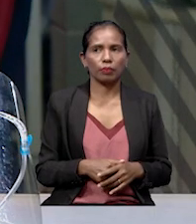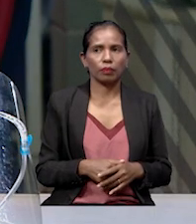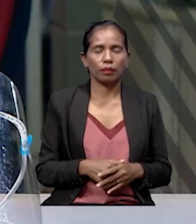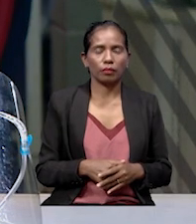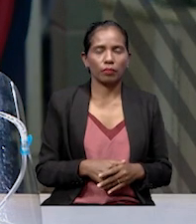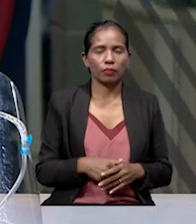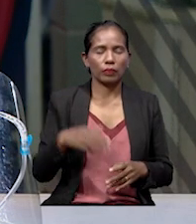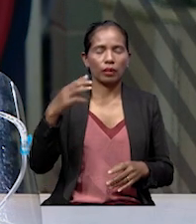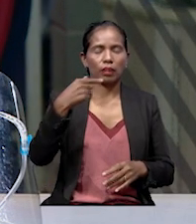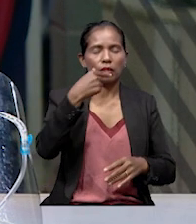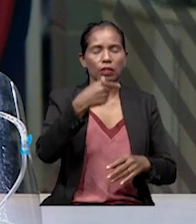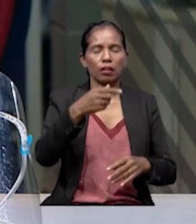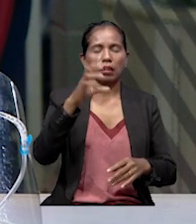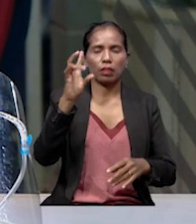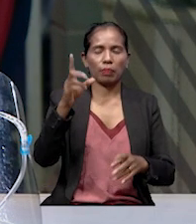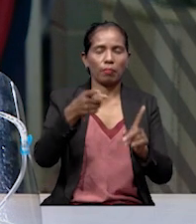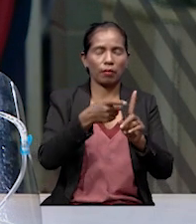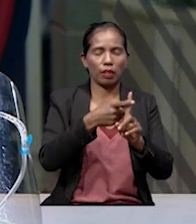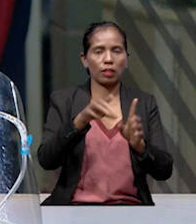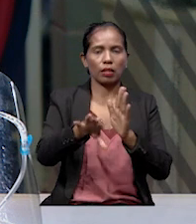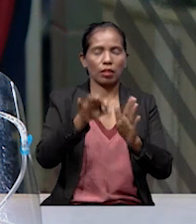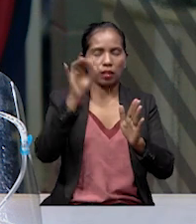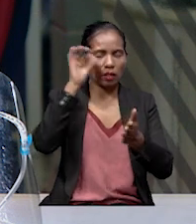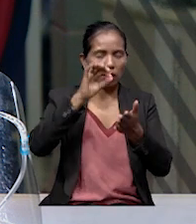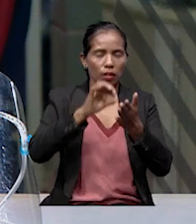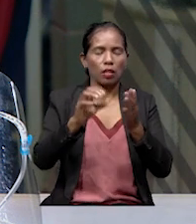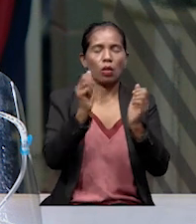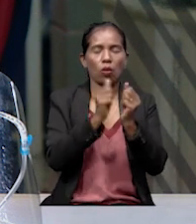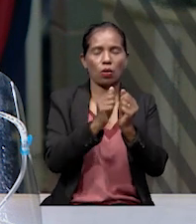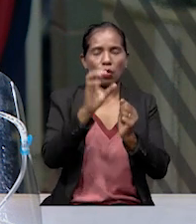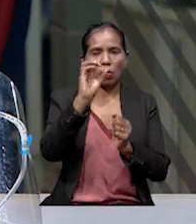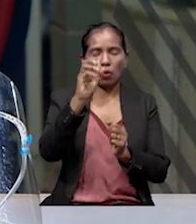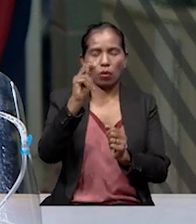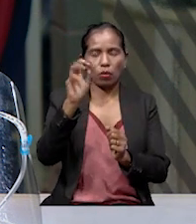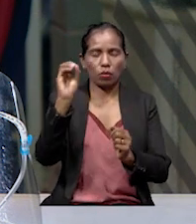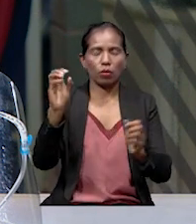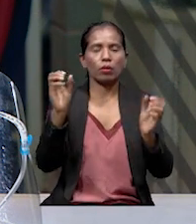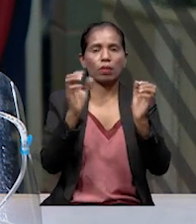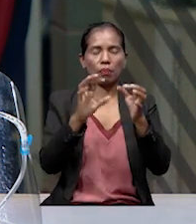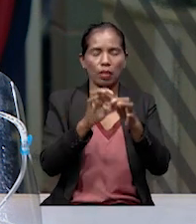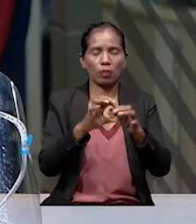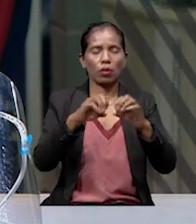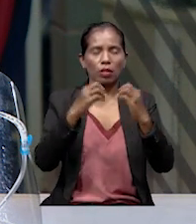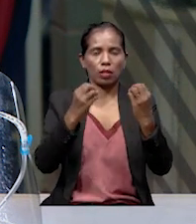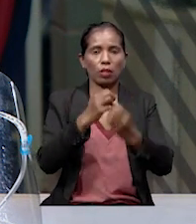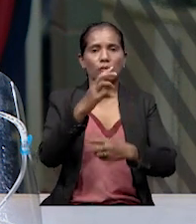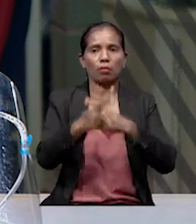G7 Plus retam honra e reconhecimento o secretário-geral ONU em Nova Iorque, onde sai membro da Organização Mundial.